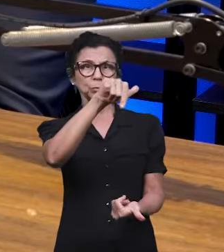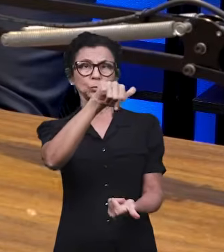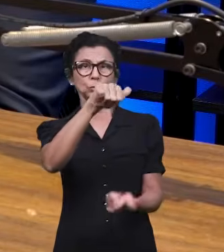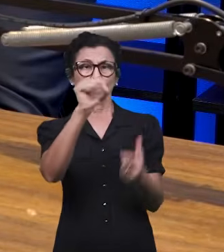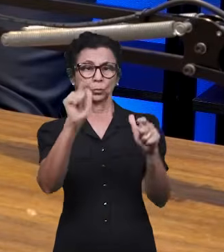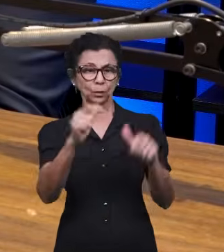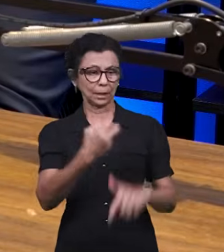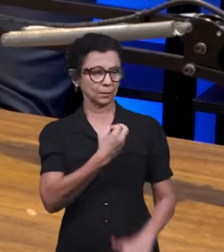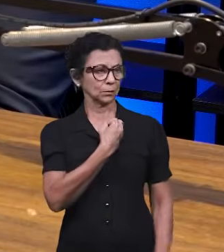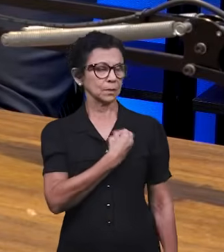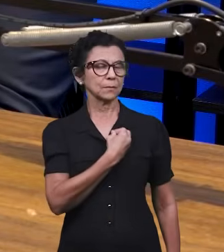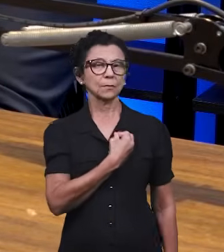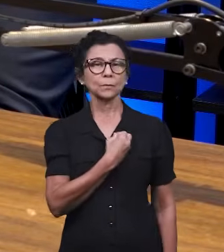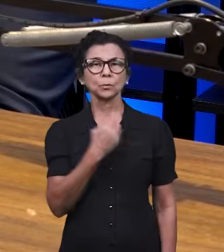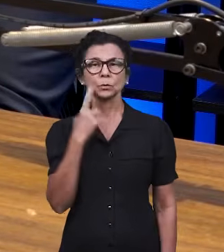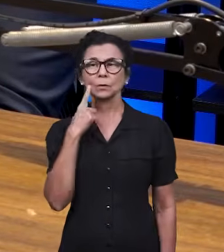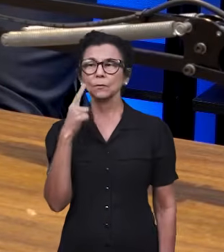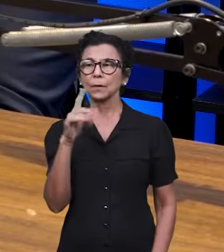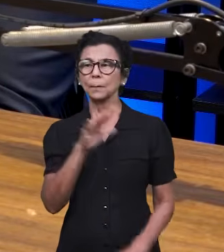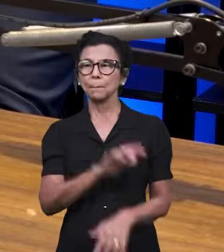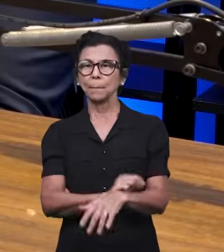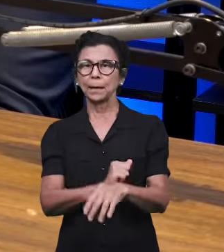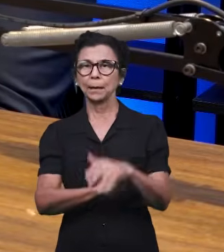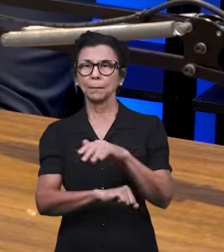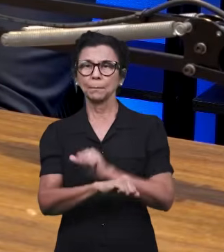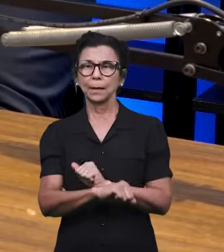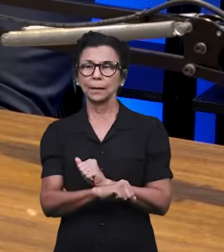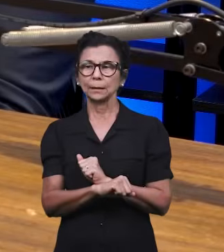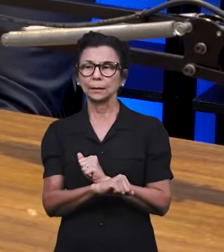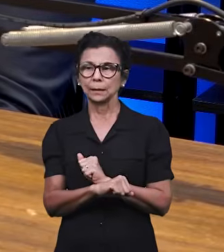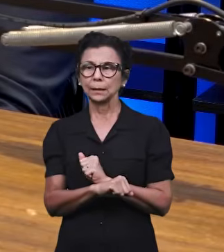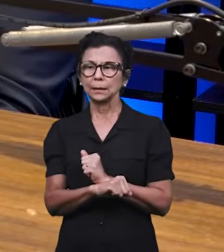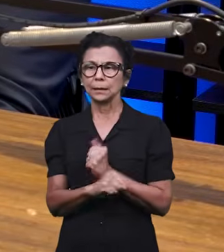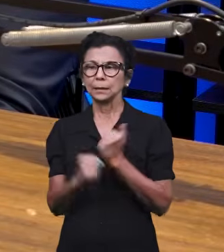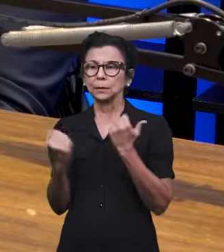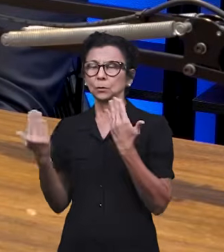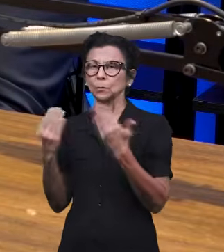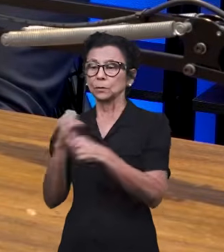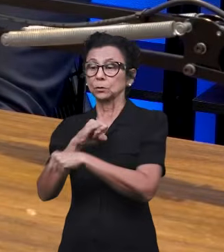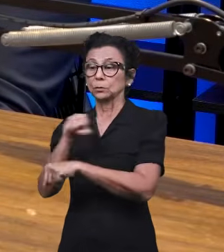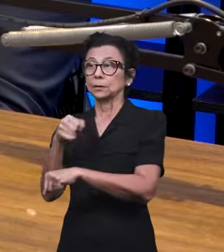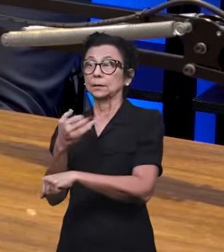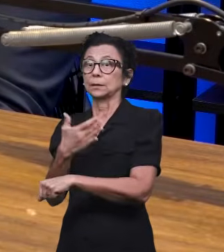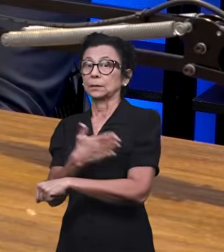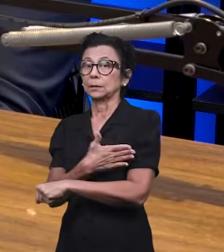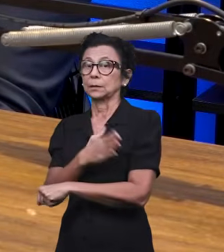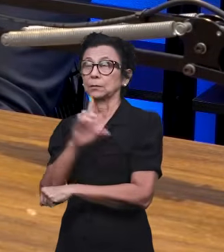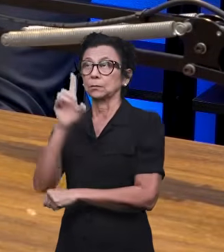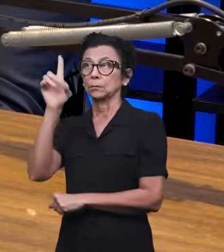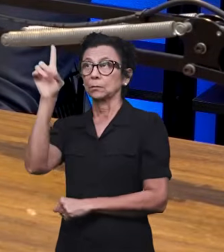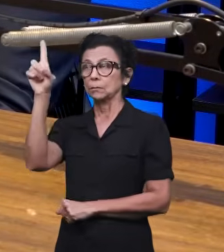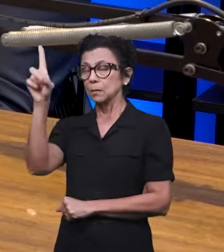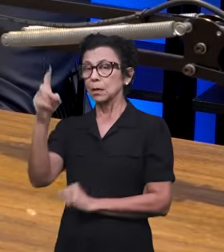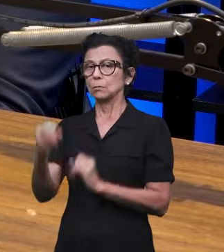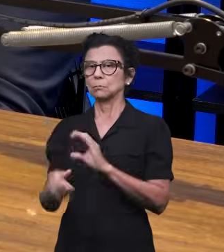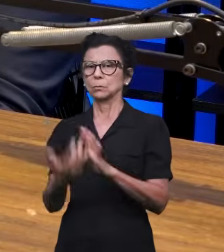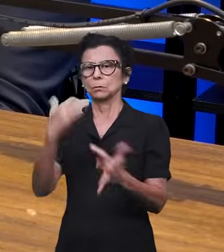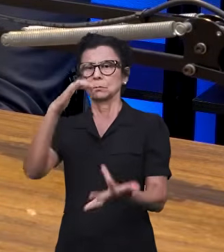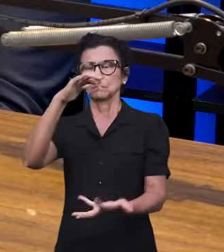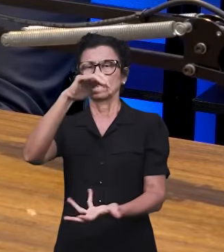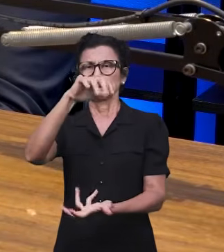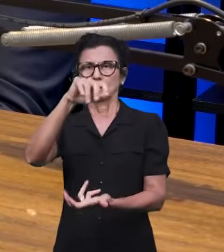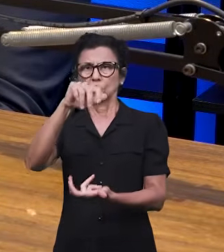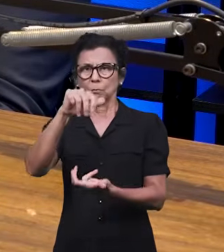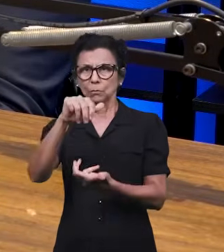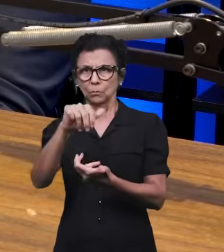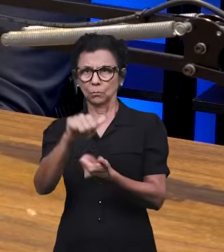vê, isso que a gente toca, né? Com a Nova Jerusalém, né? Então, quando Deus ele cria o mundo, né? Lá em Gênesis é o verbo,